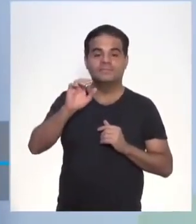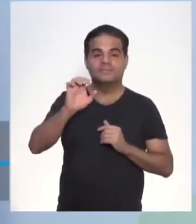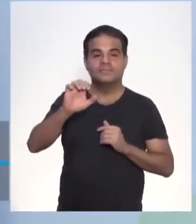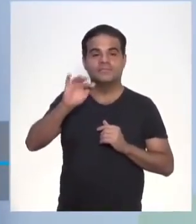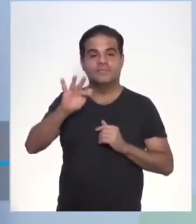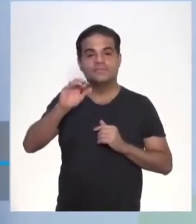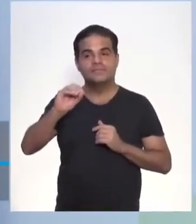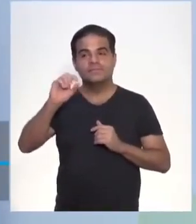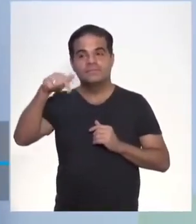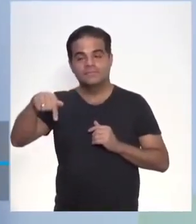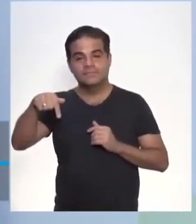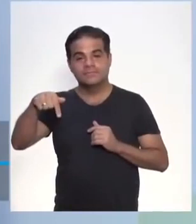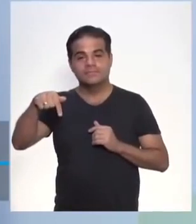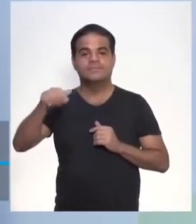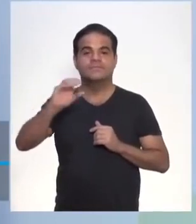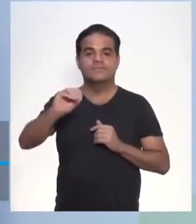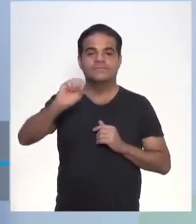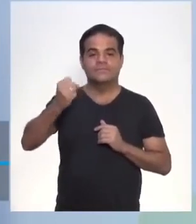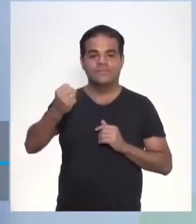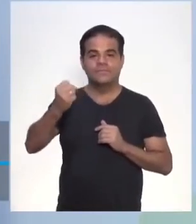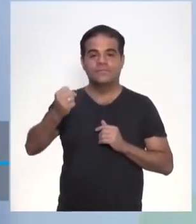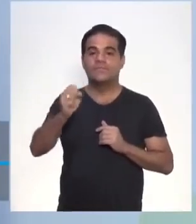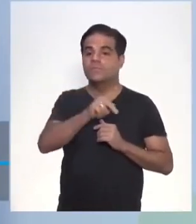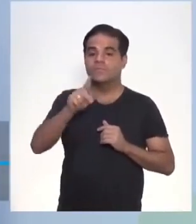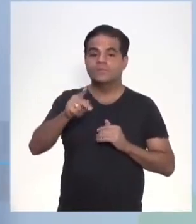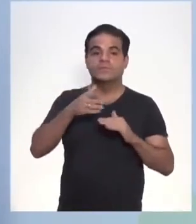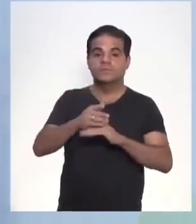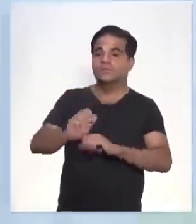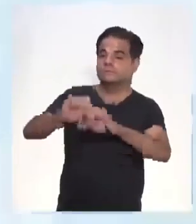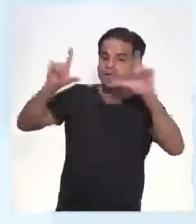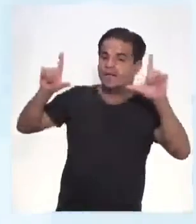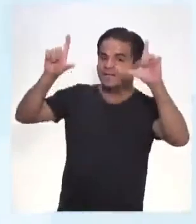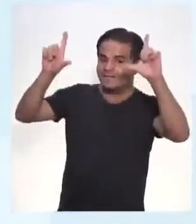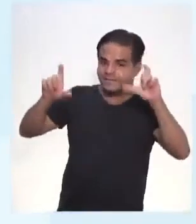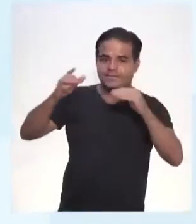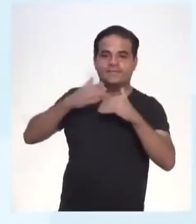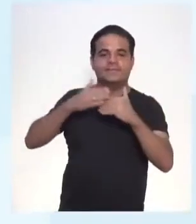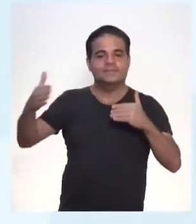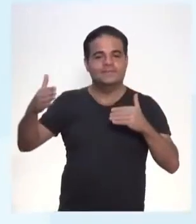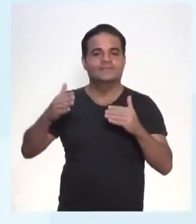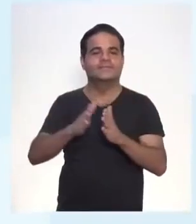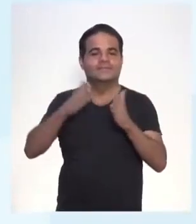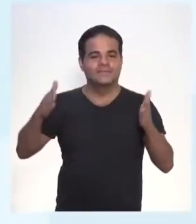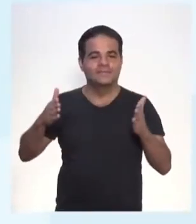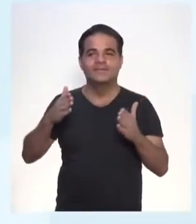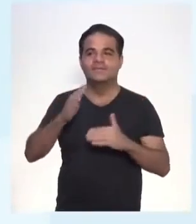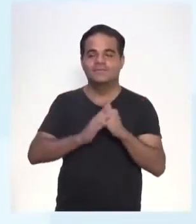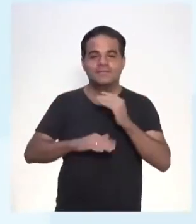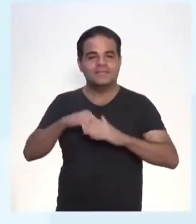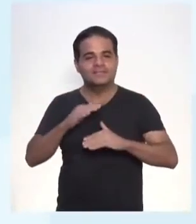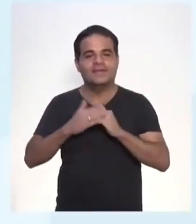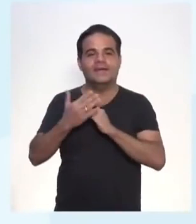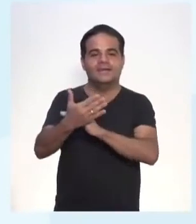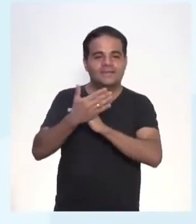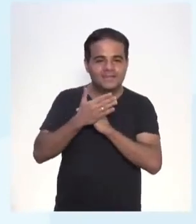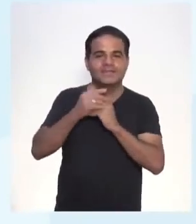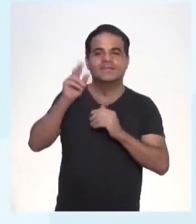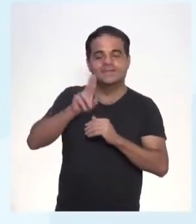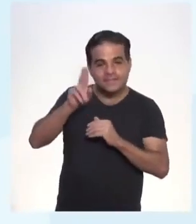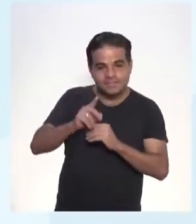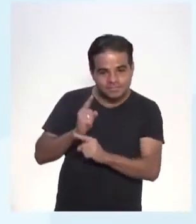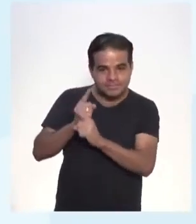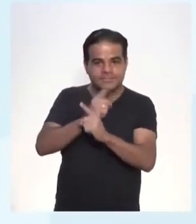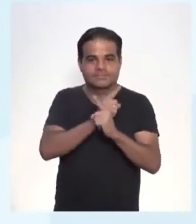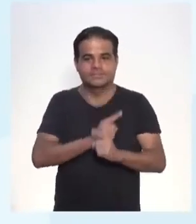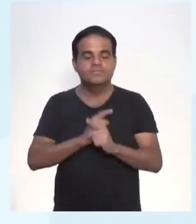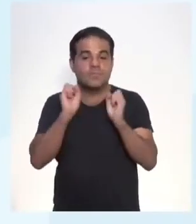EF07, LP08. Professores, deem um print aí na tela. O objetivo da nossa aula é